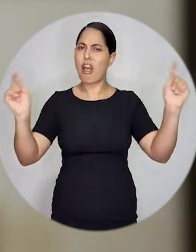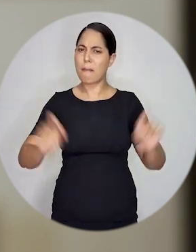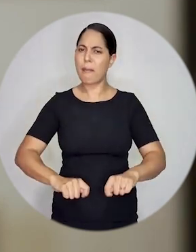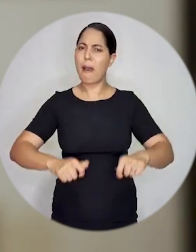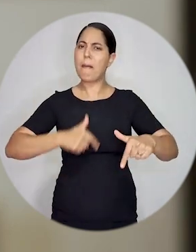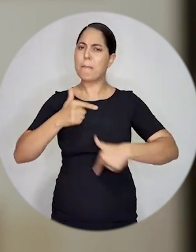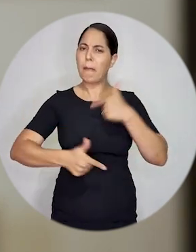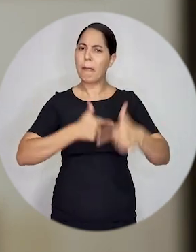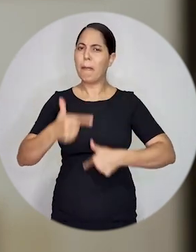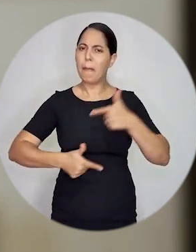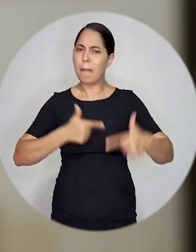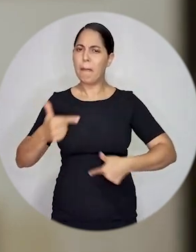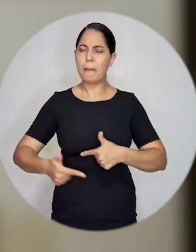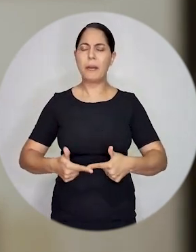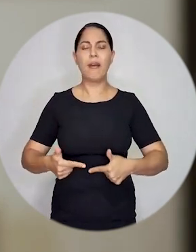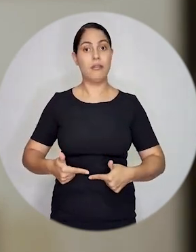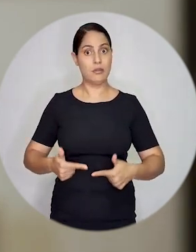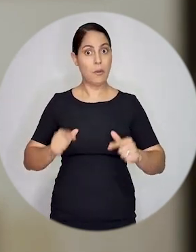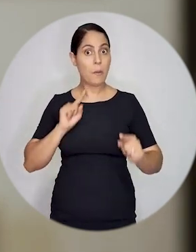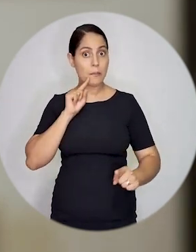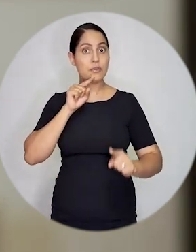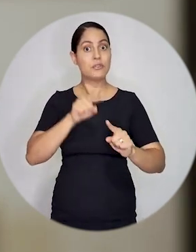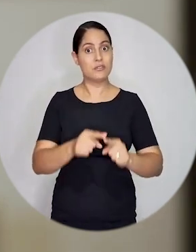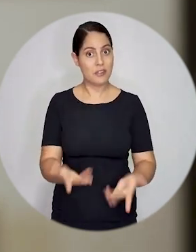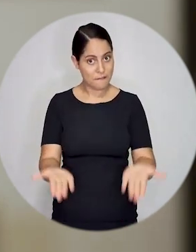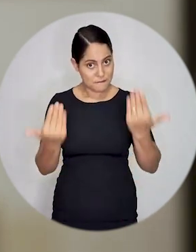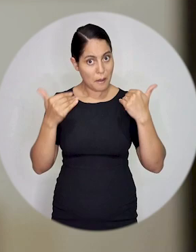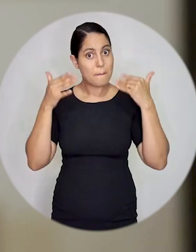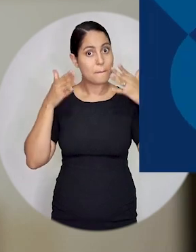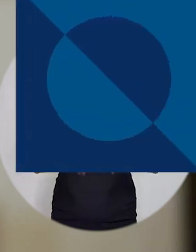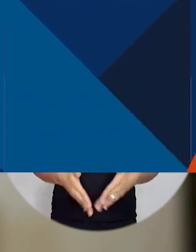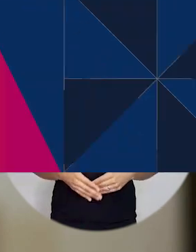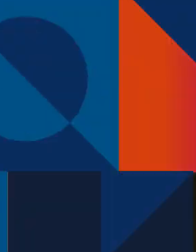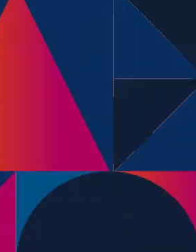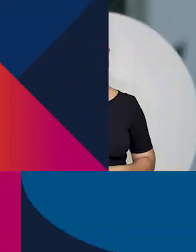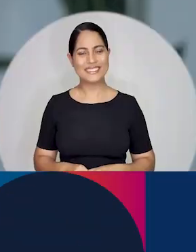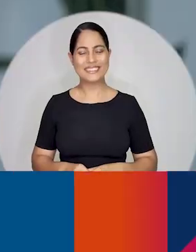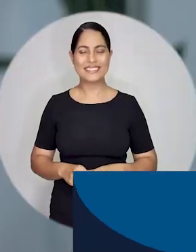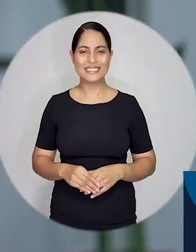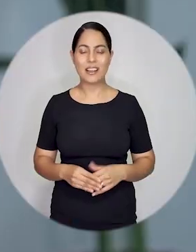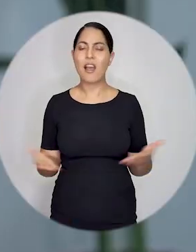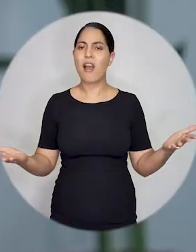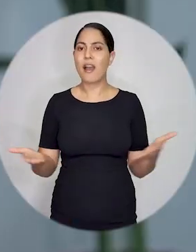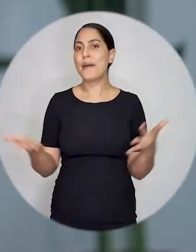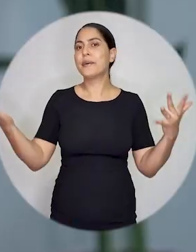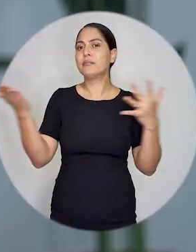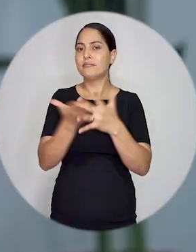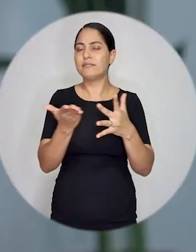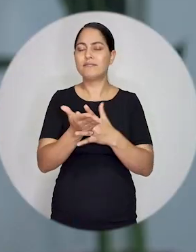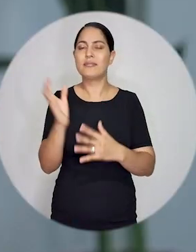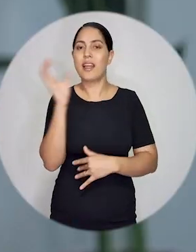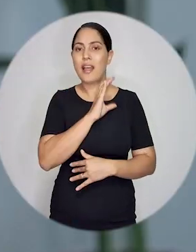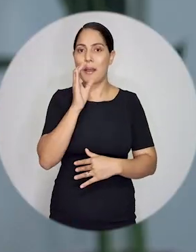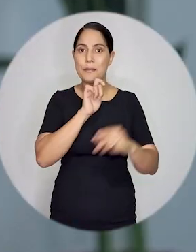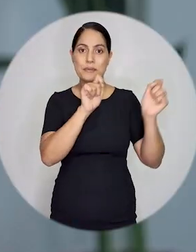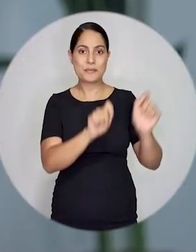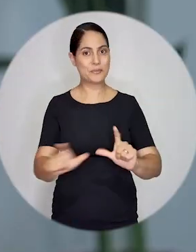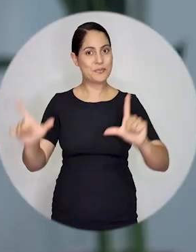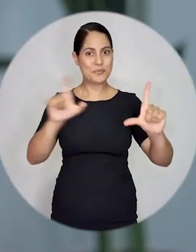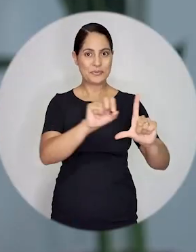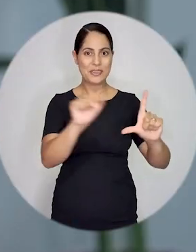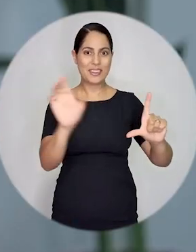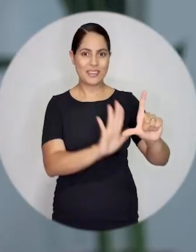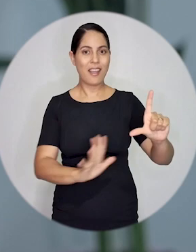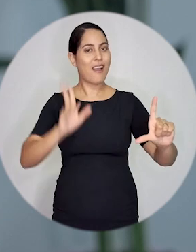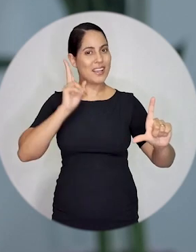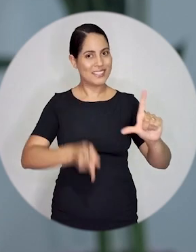as verdadeiras necessidades da advocacia lá na ponta. Então, vamos participar? Agora nós vamos para um breve intervalo e voltamos